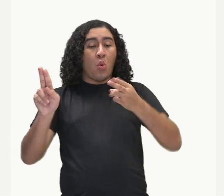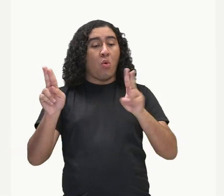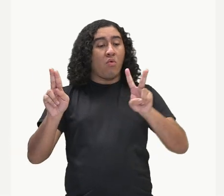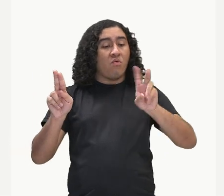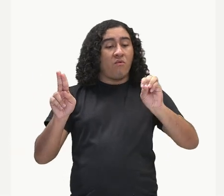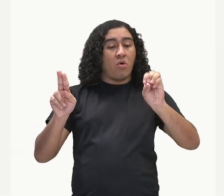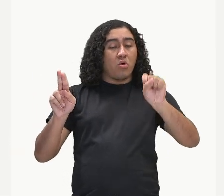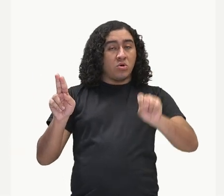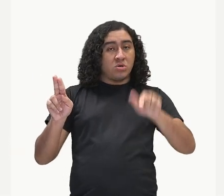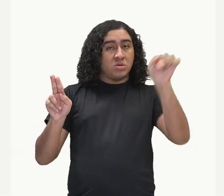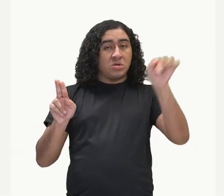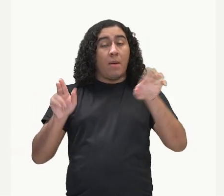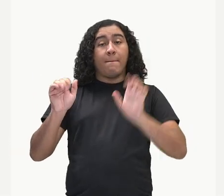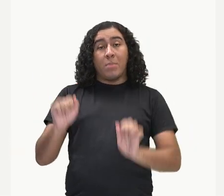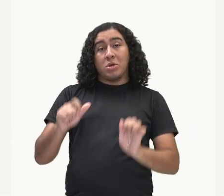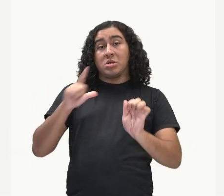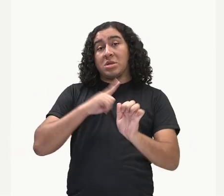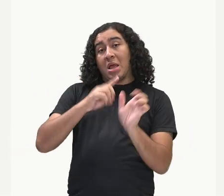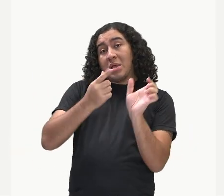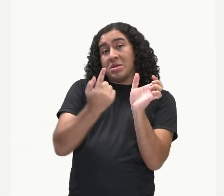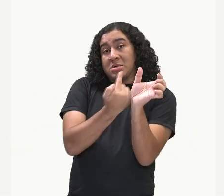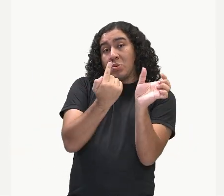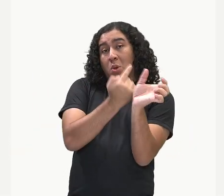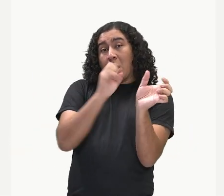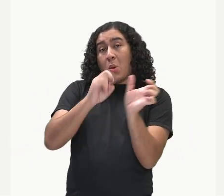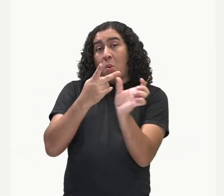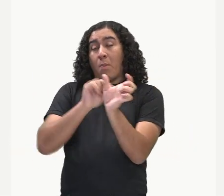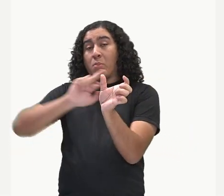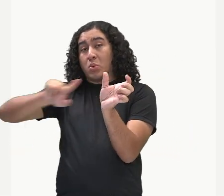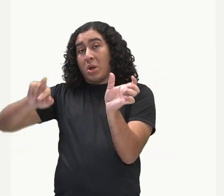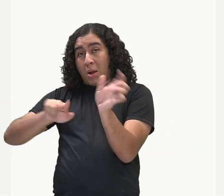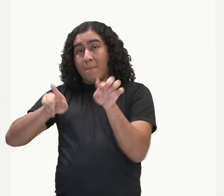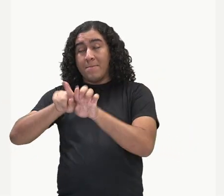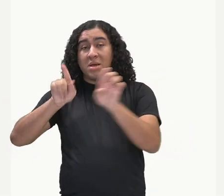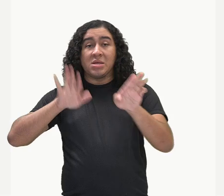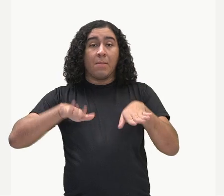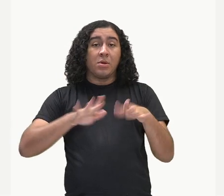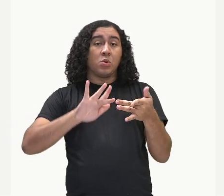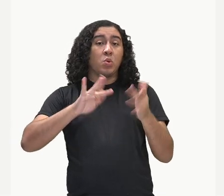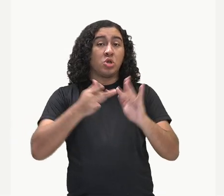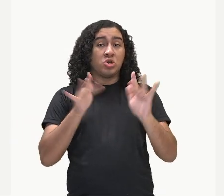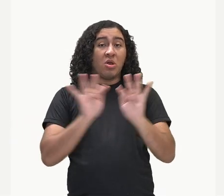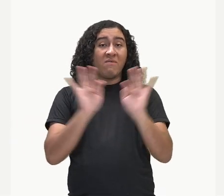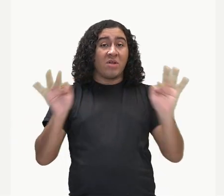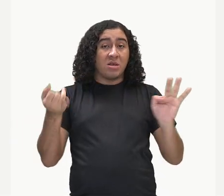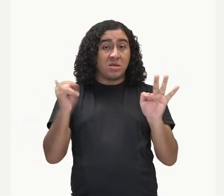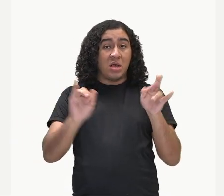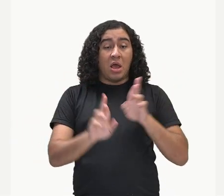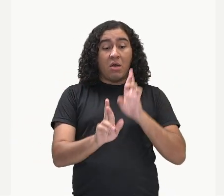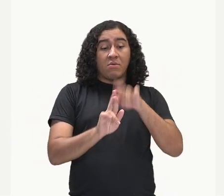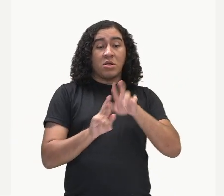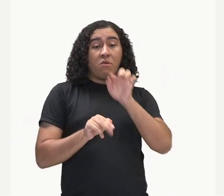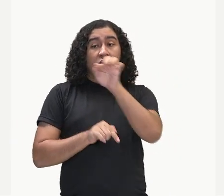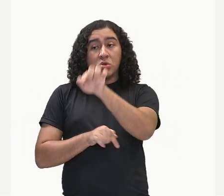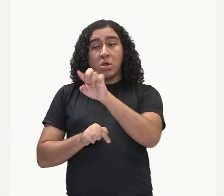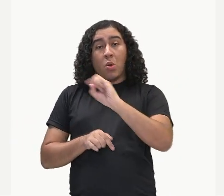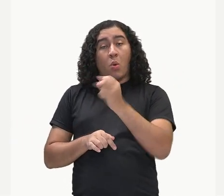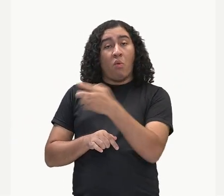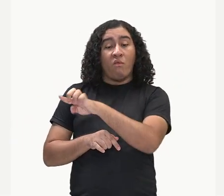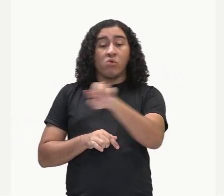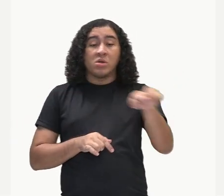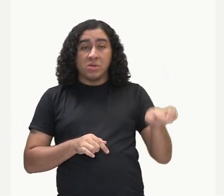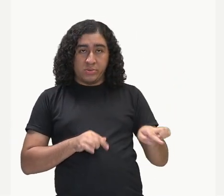singular e plural. Quando isso acontece, é o contexto que vai indicar se eu estou me referindo a você ou vocês, tá